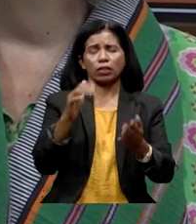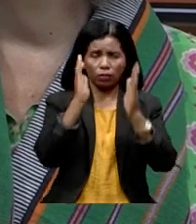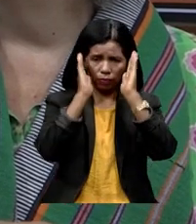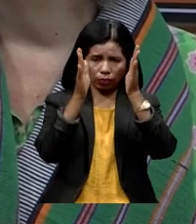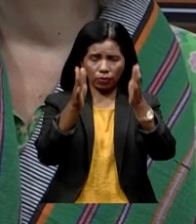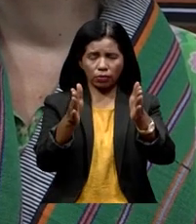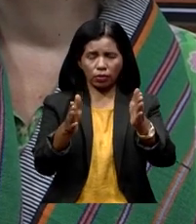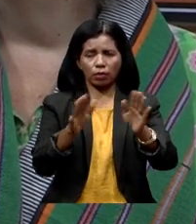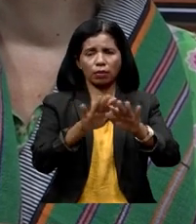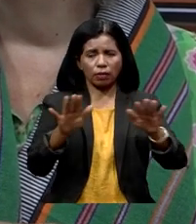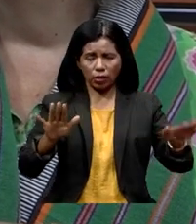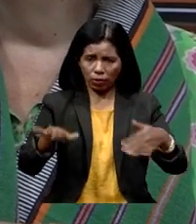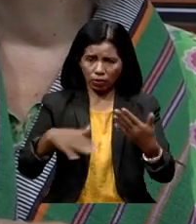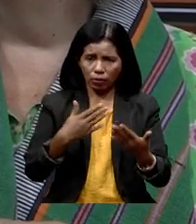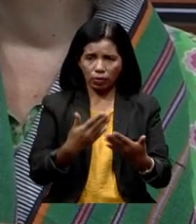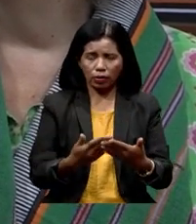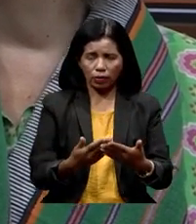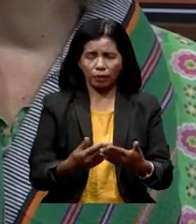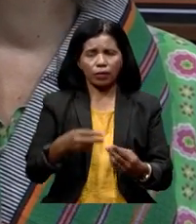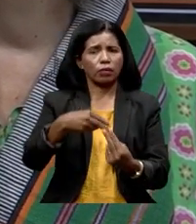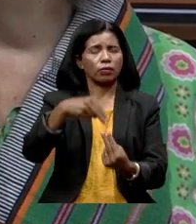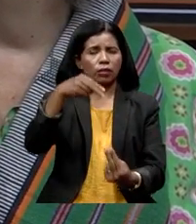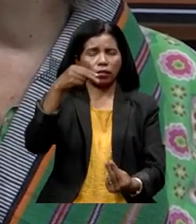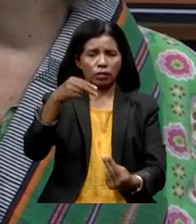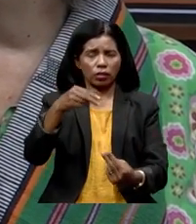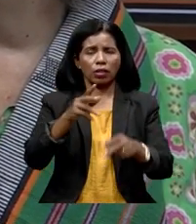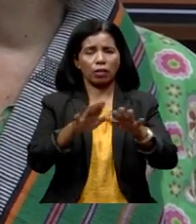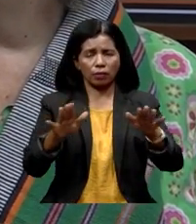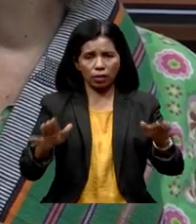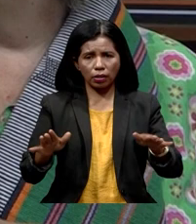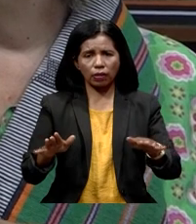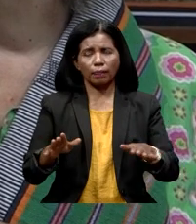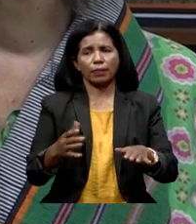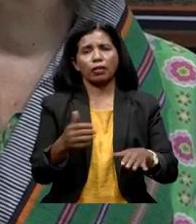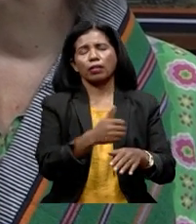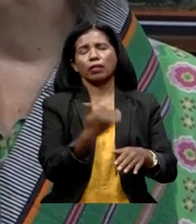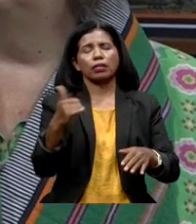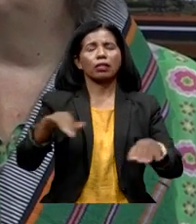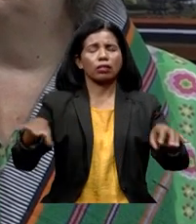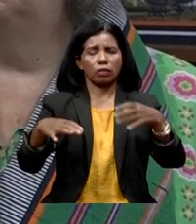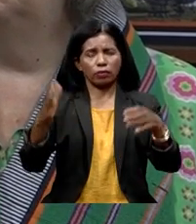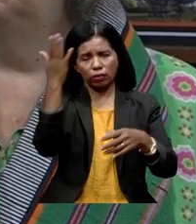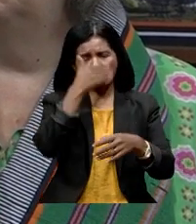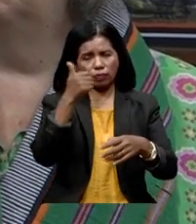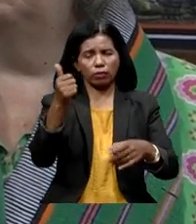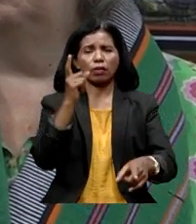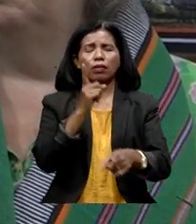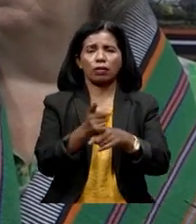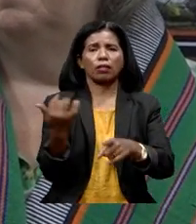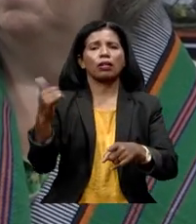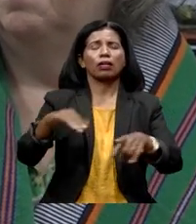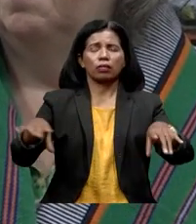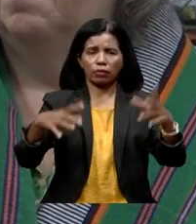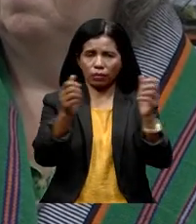área lavar que seja, nutrição, lavar, se o serviço for acceptável, durante a